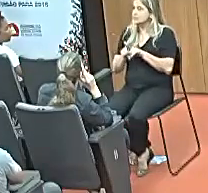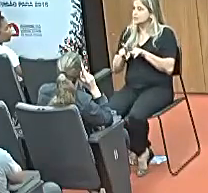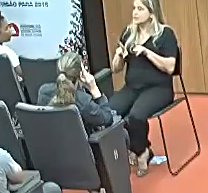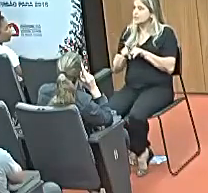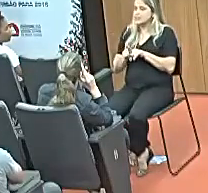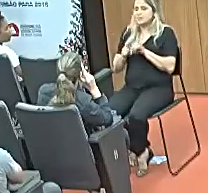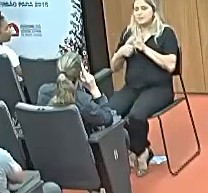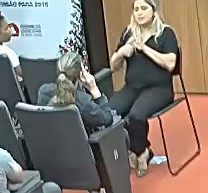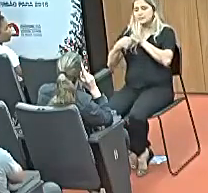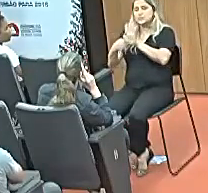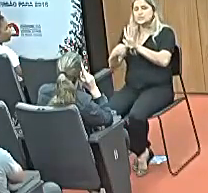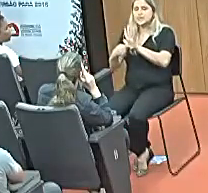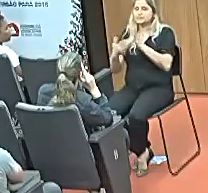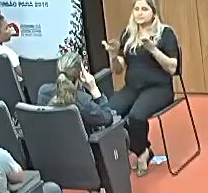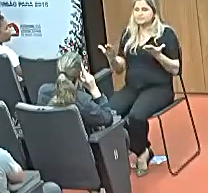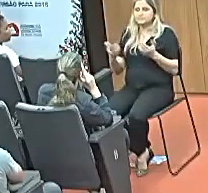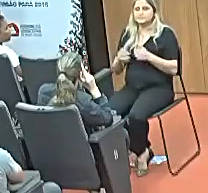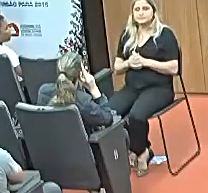também